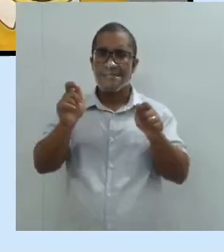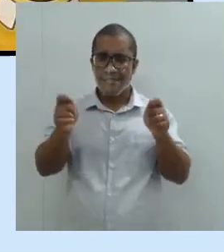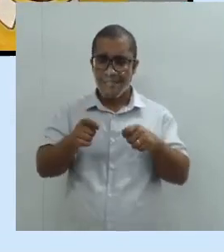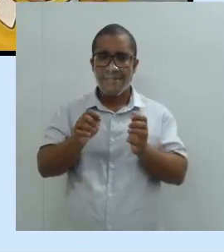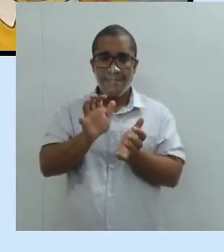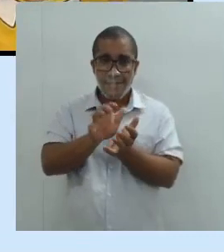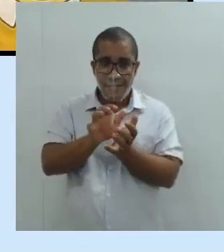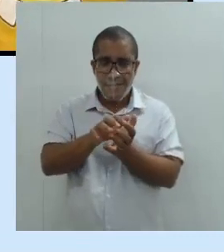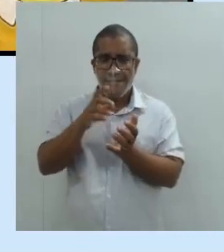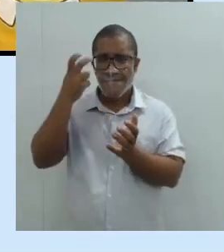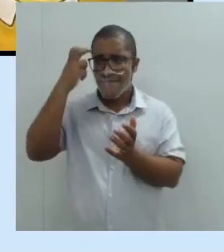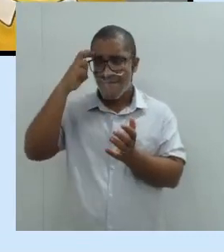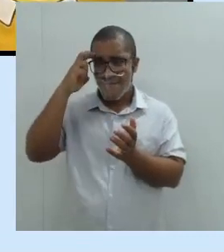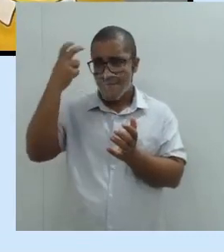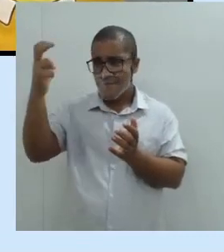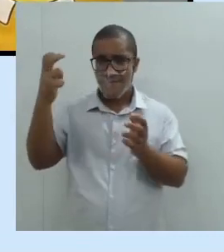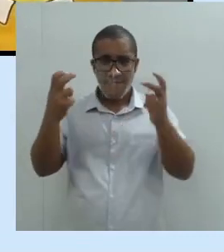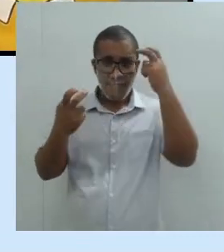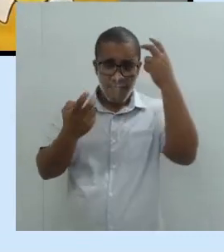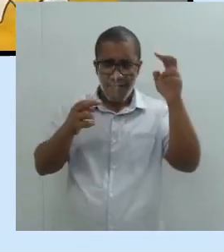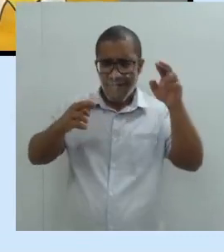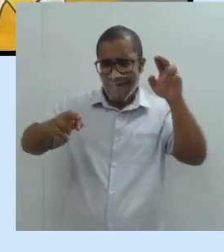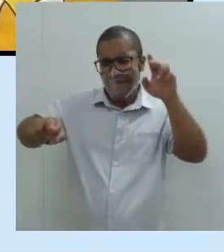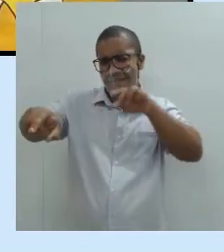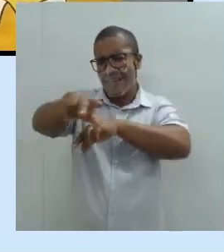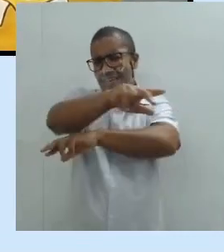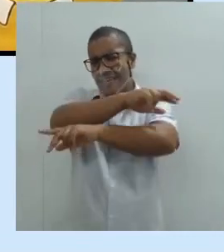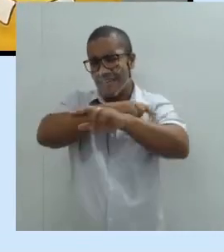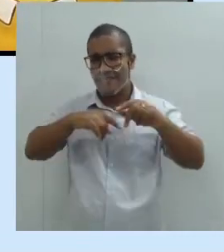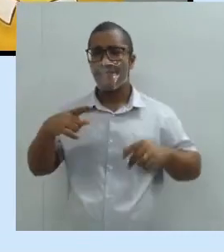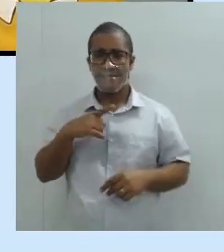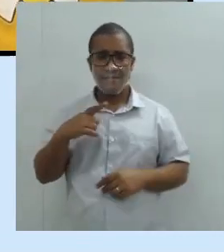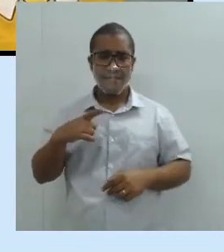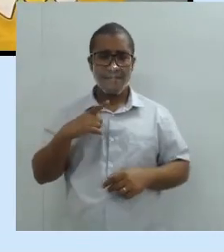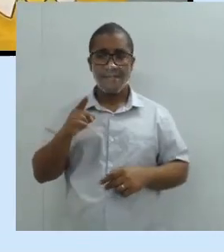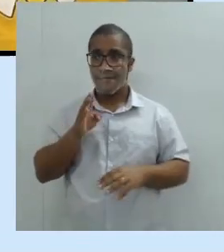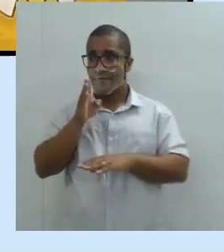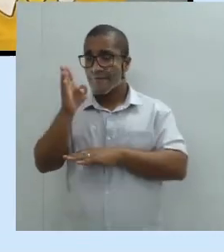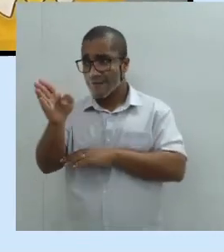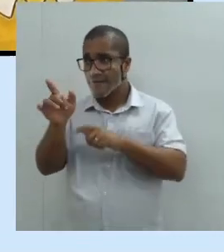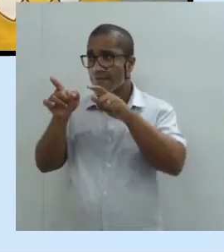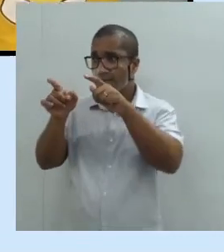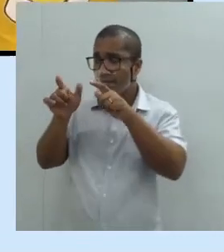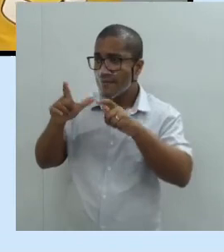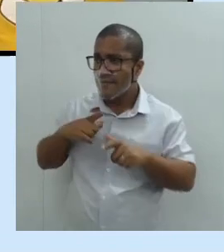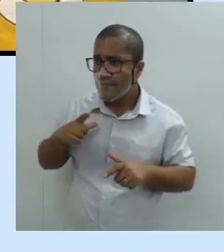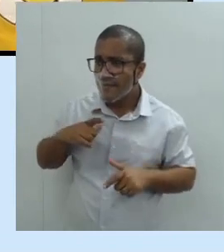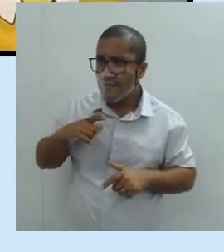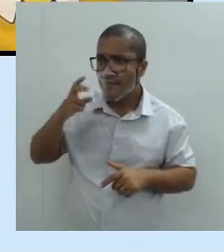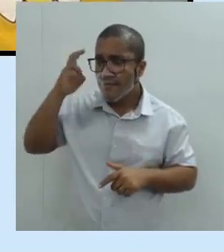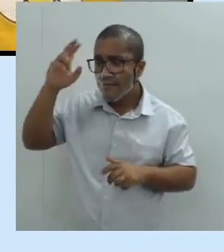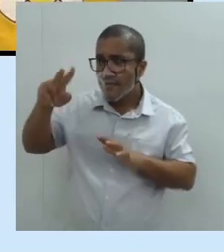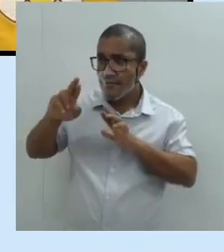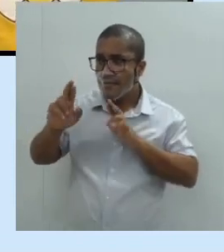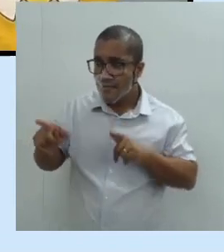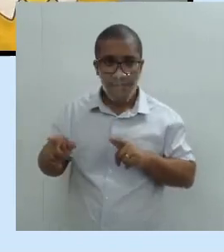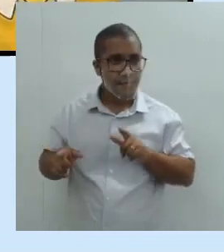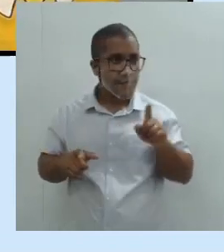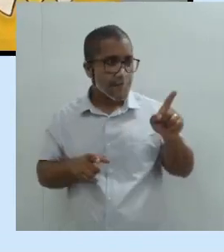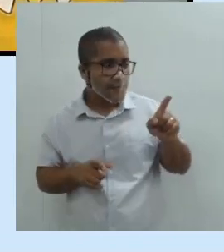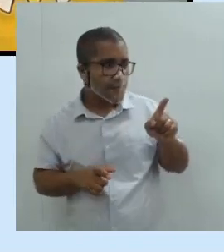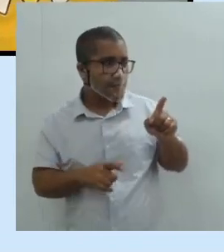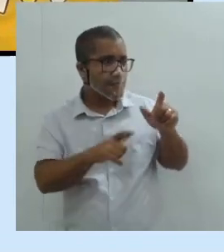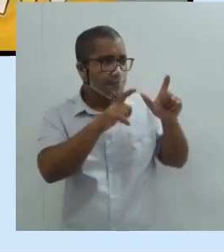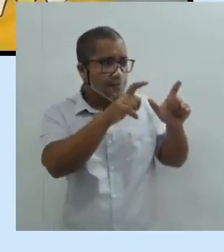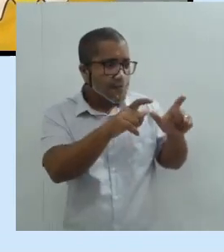Pernambuco, eu digo que é um estado multicultural, onde você vai ter uma cultura diferente. Você vai